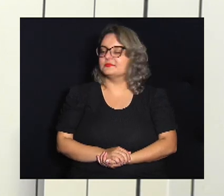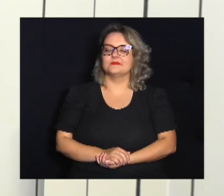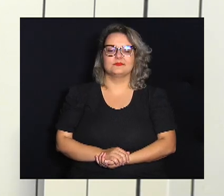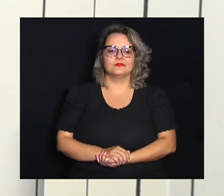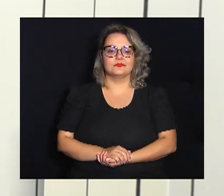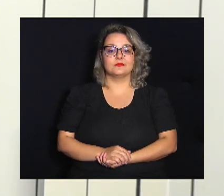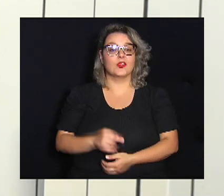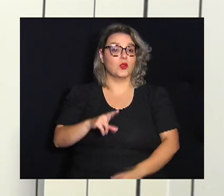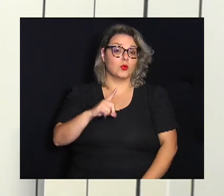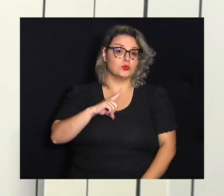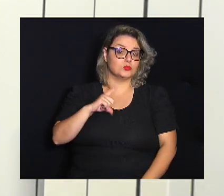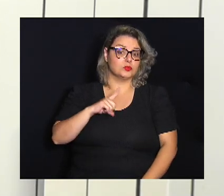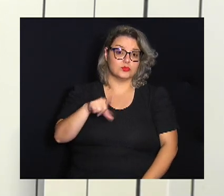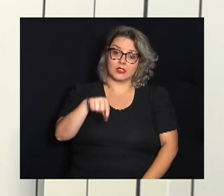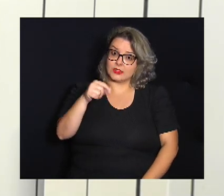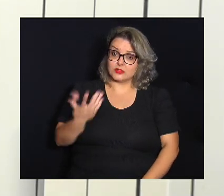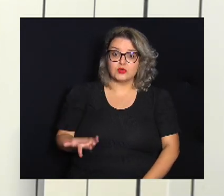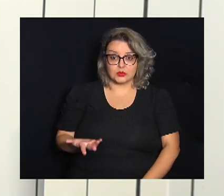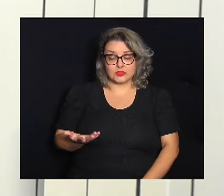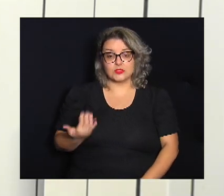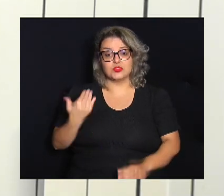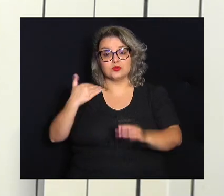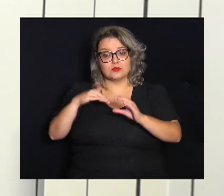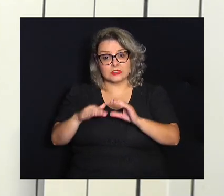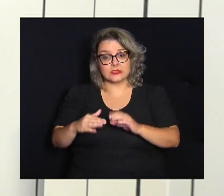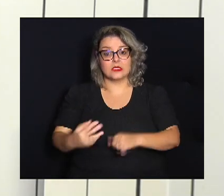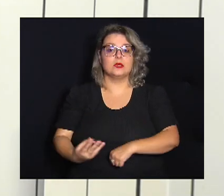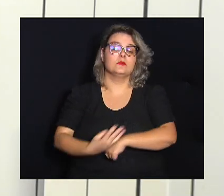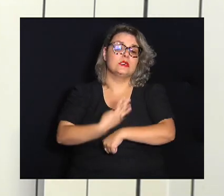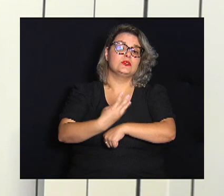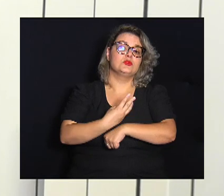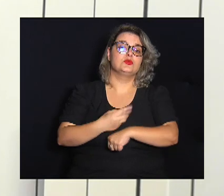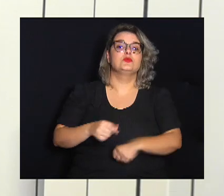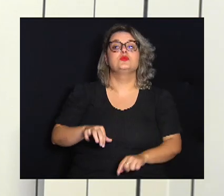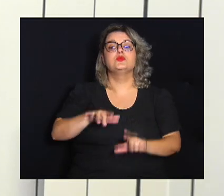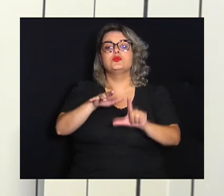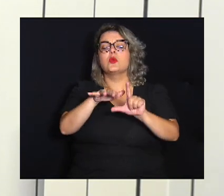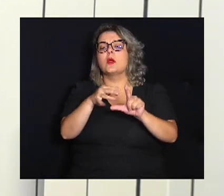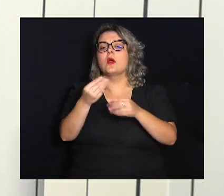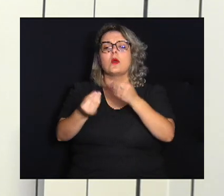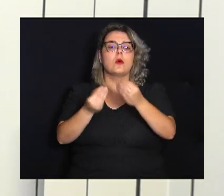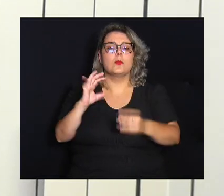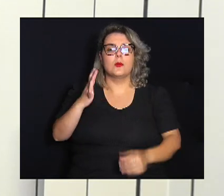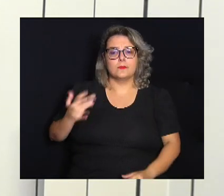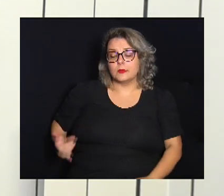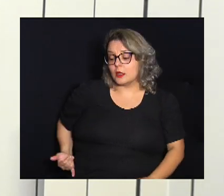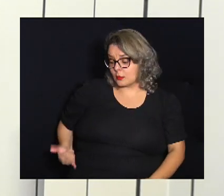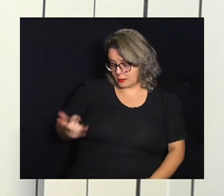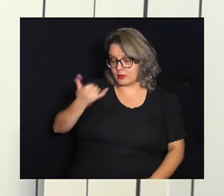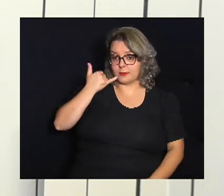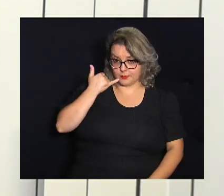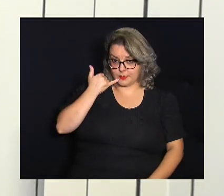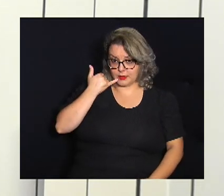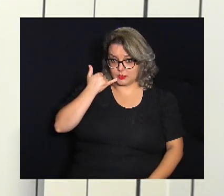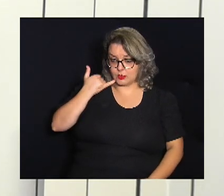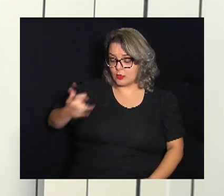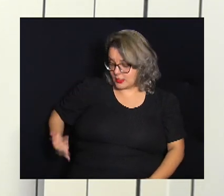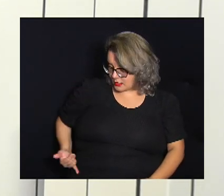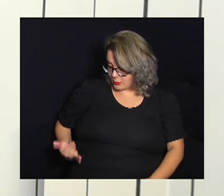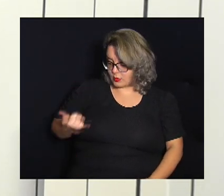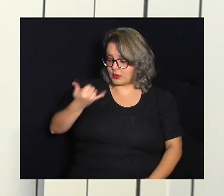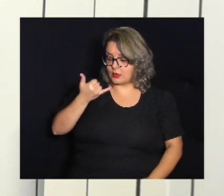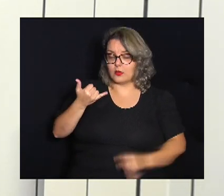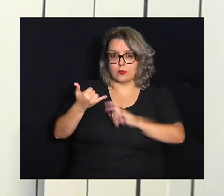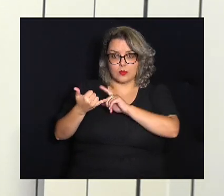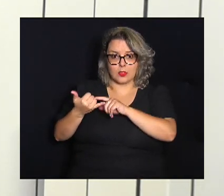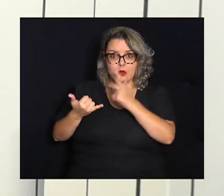978293776. Ou você tem a opção de enviar uma mensagem através do nosso QR Code. Está com o seu celular aí perto? Pegue o celular